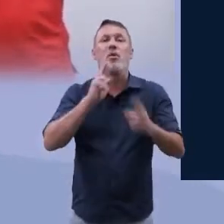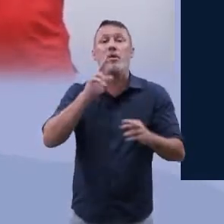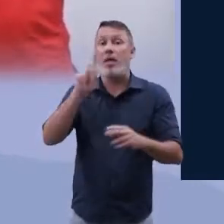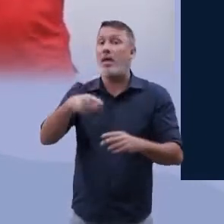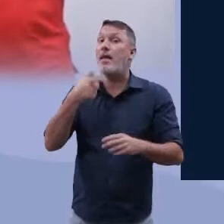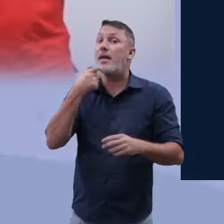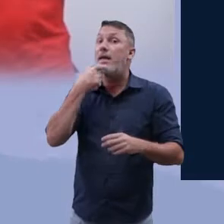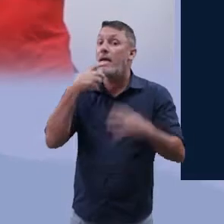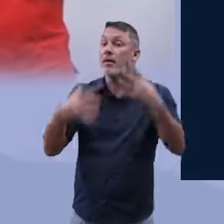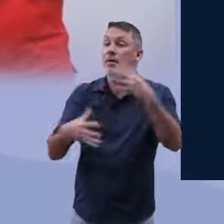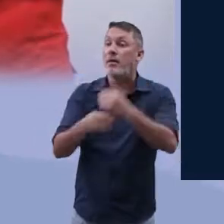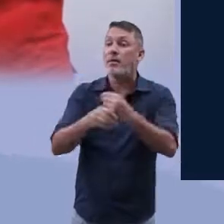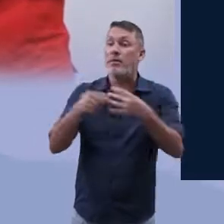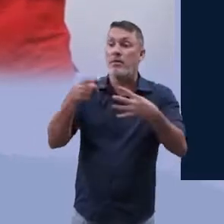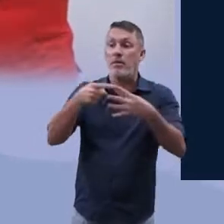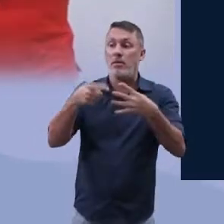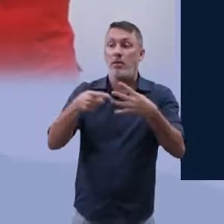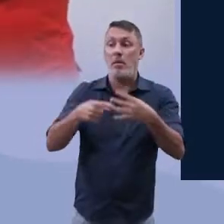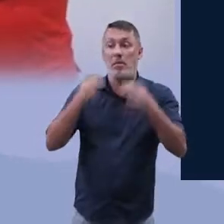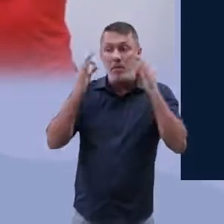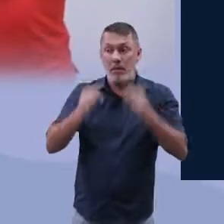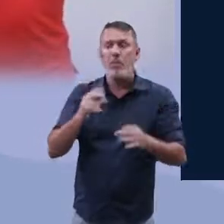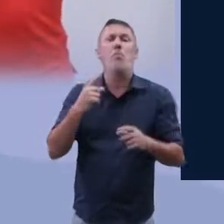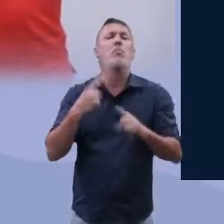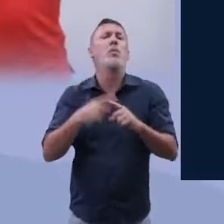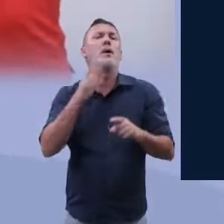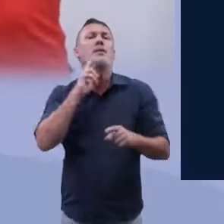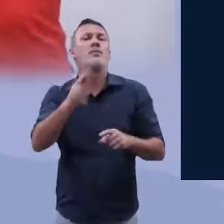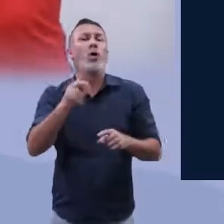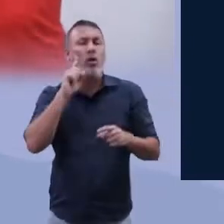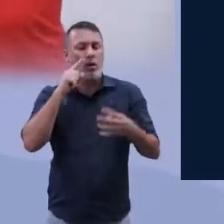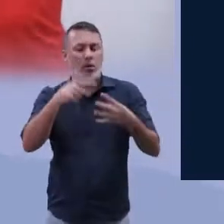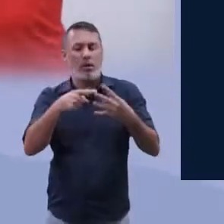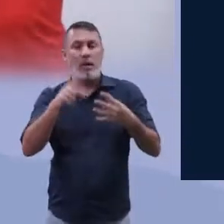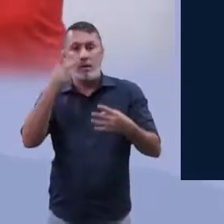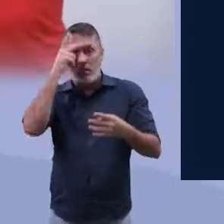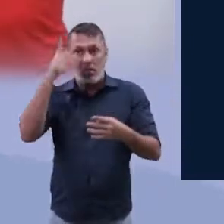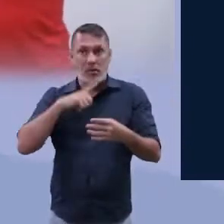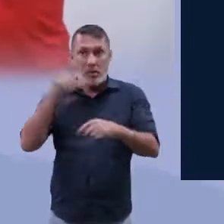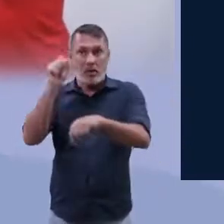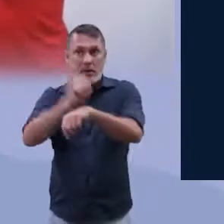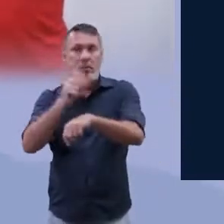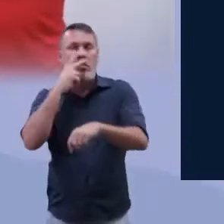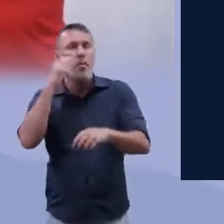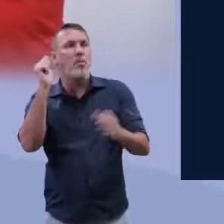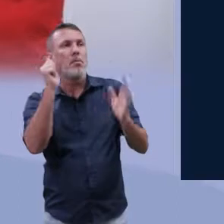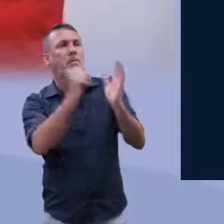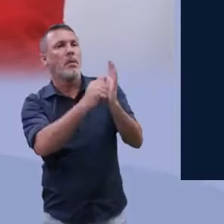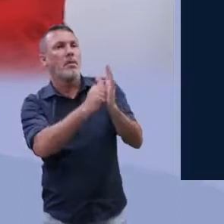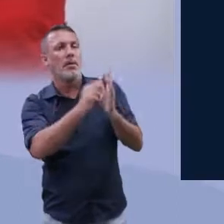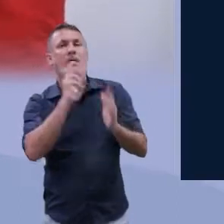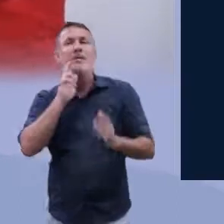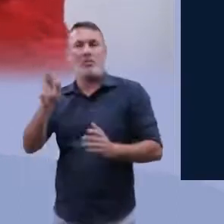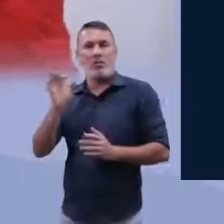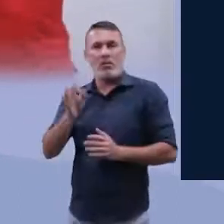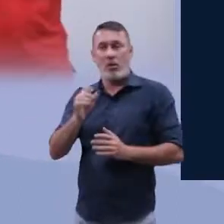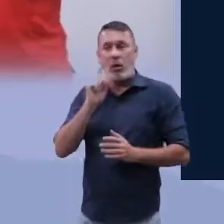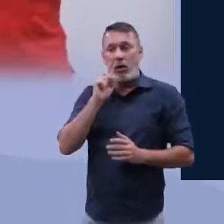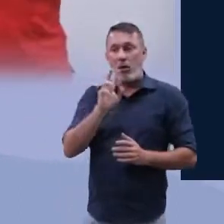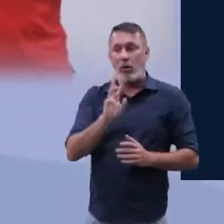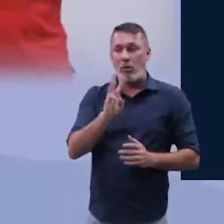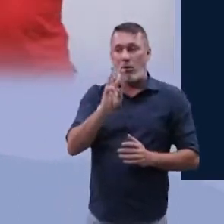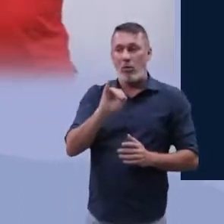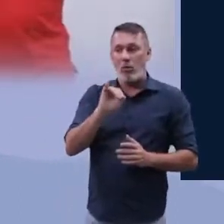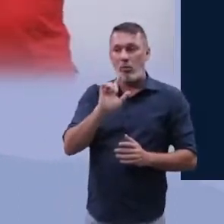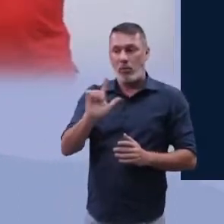responder a porta, né? Em inglês a gente fala responder, tá? Então, né? Por quê? Porque se tem alguém que está batendo, você responde, não é